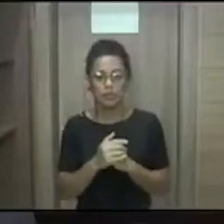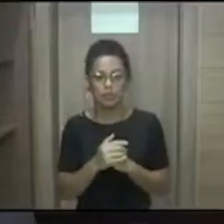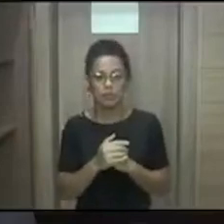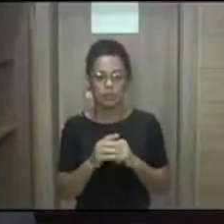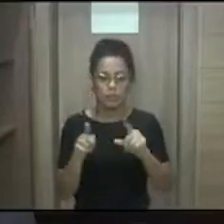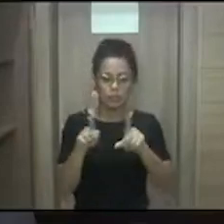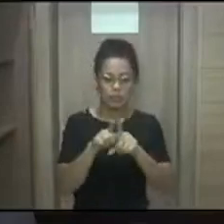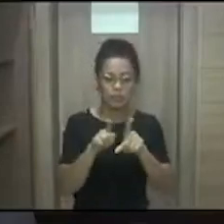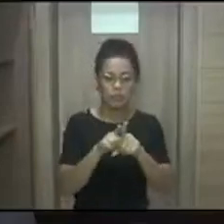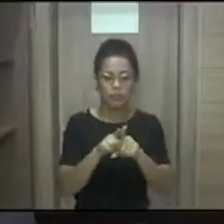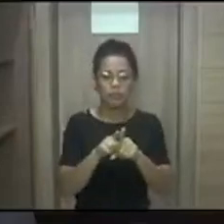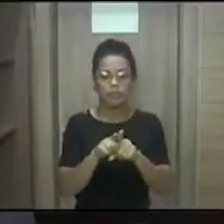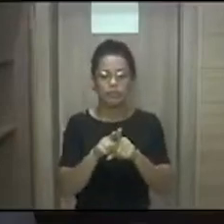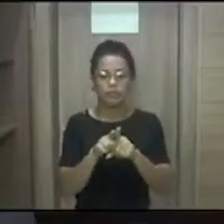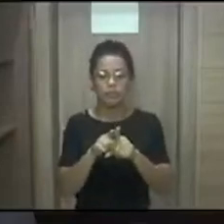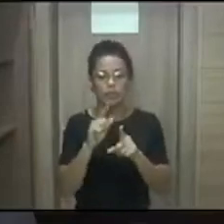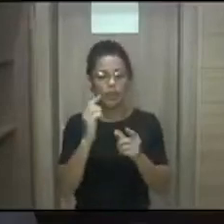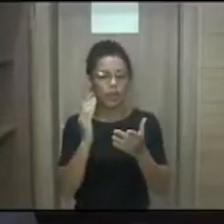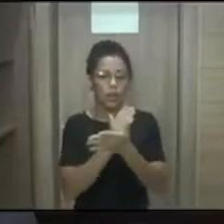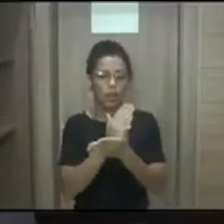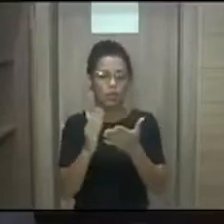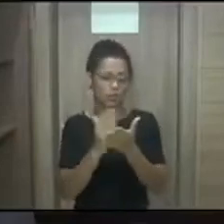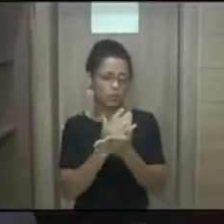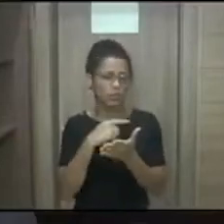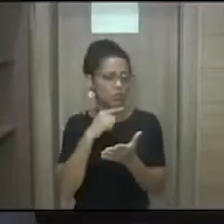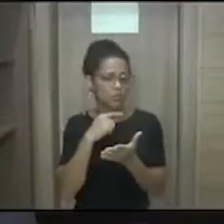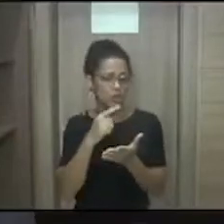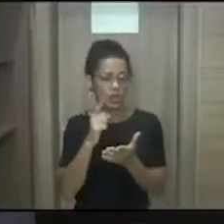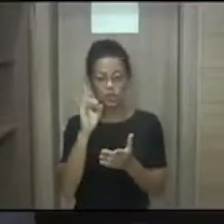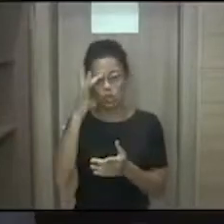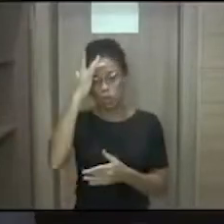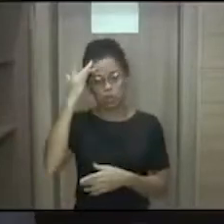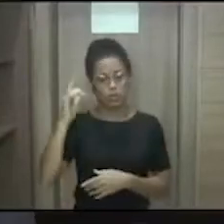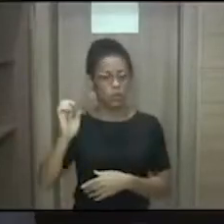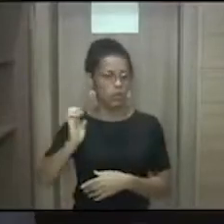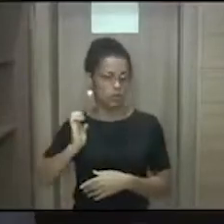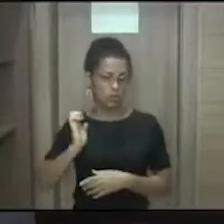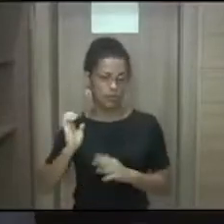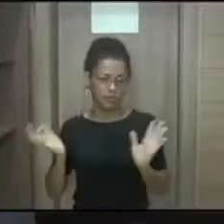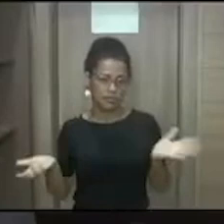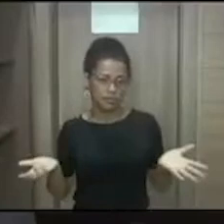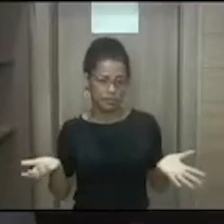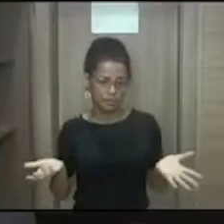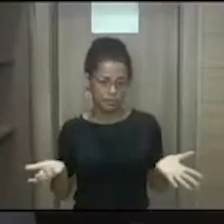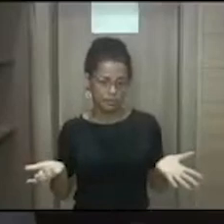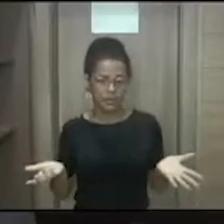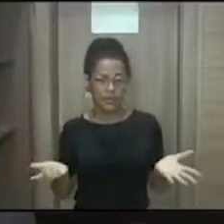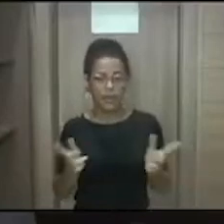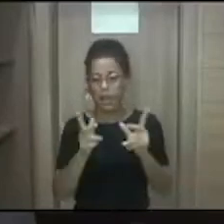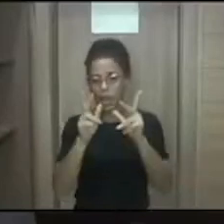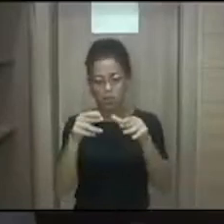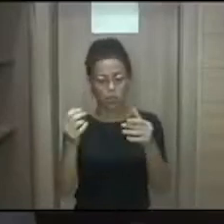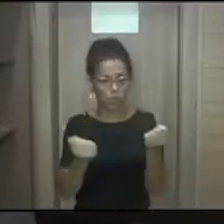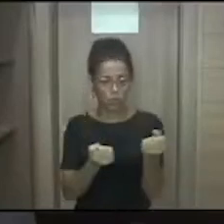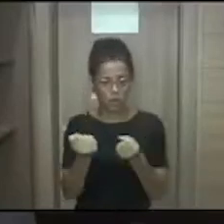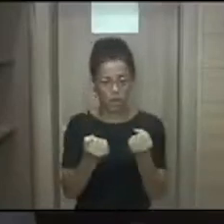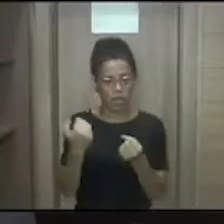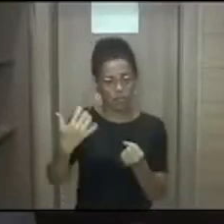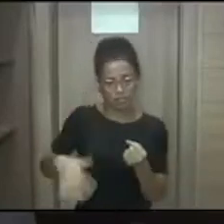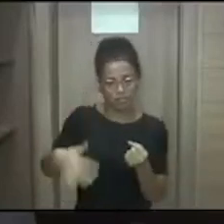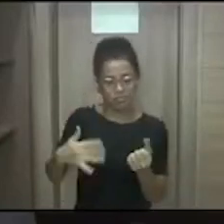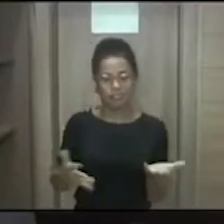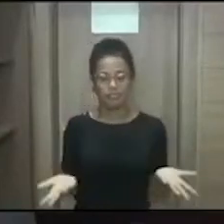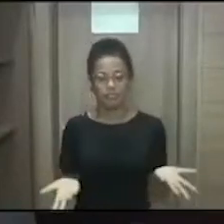aquela de sobreimplante, ela é para poucos, né? Para ricos. Custa um carro, né? Como o pessoal costuma